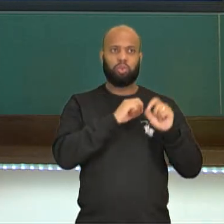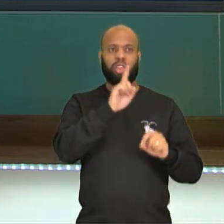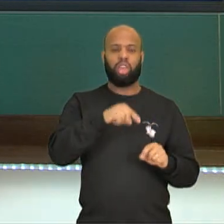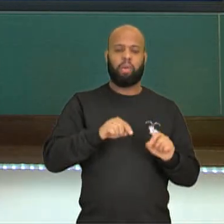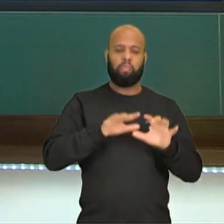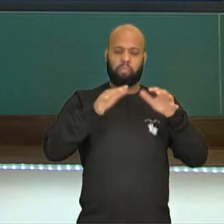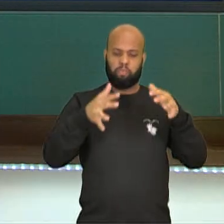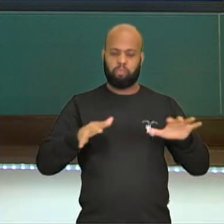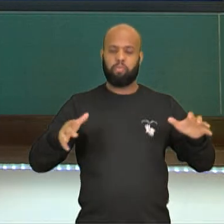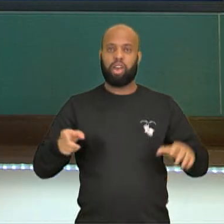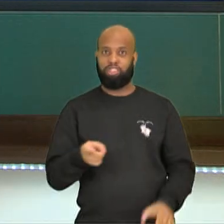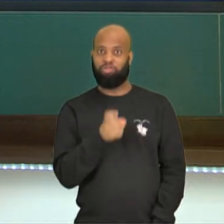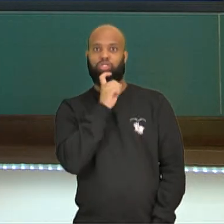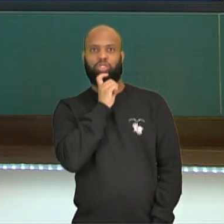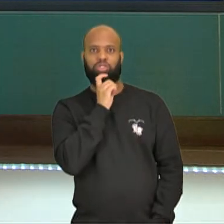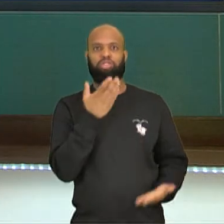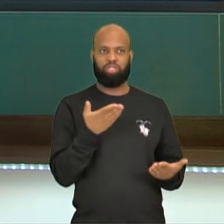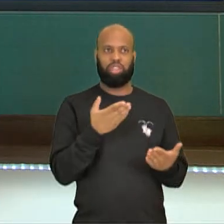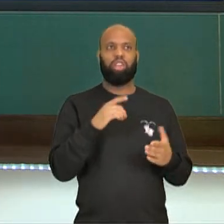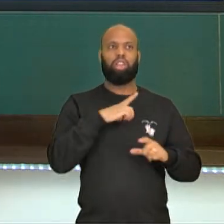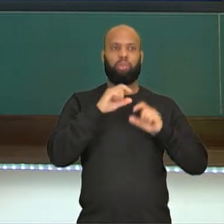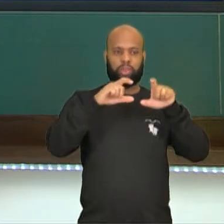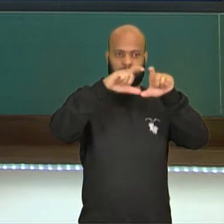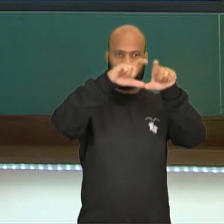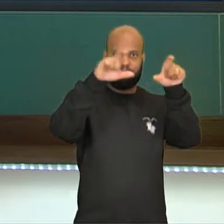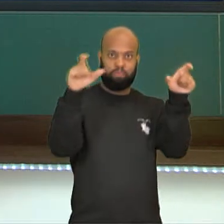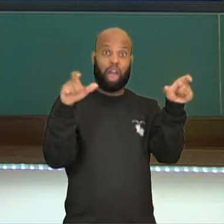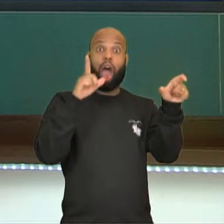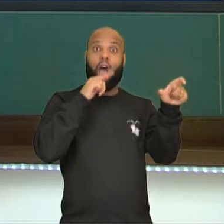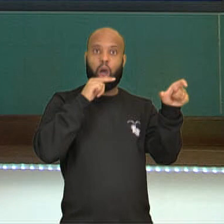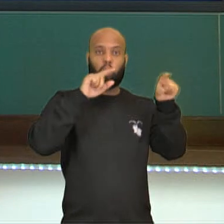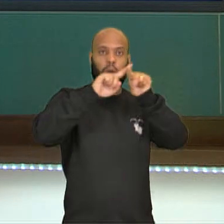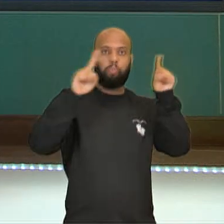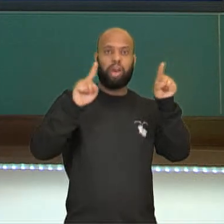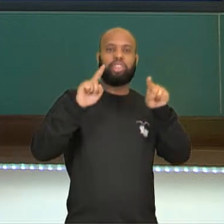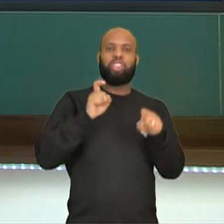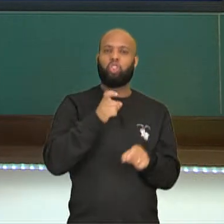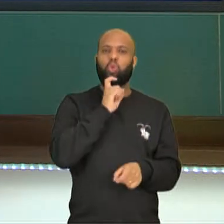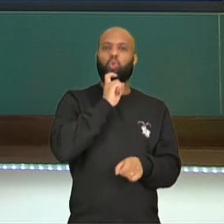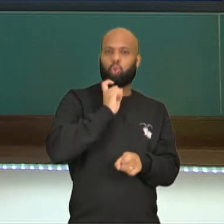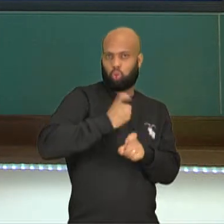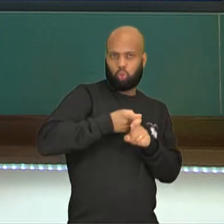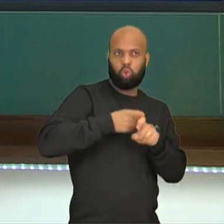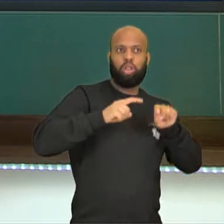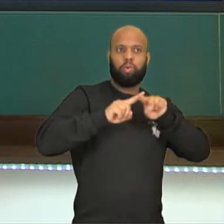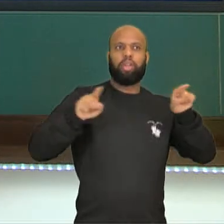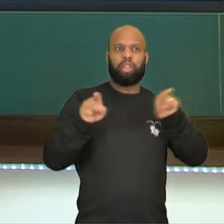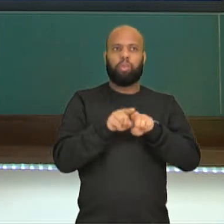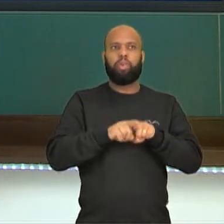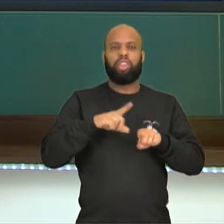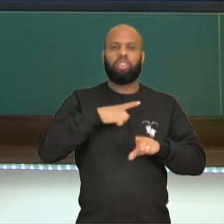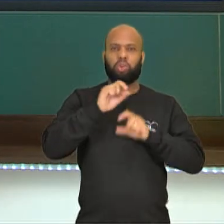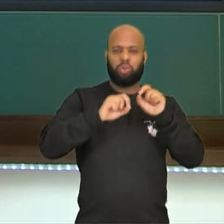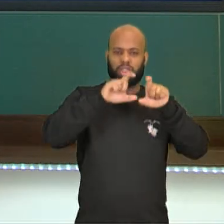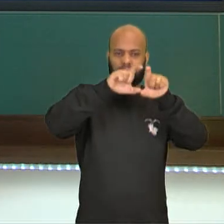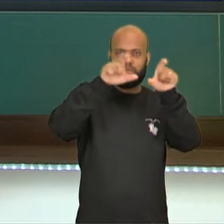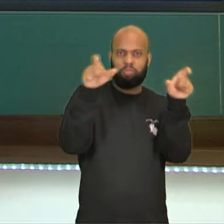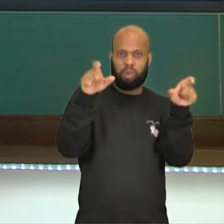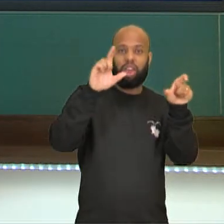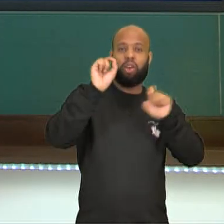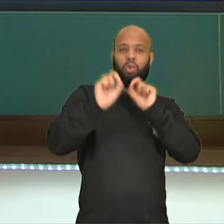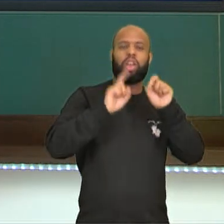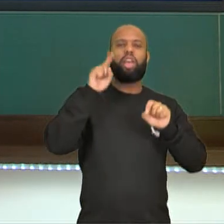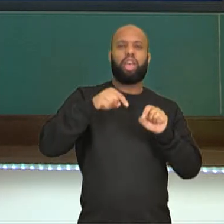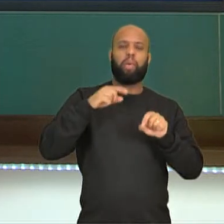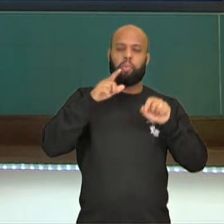e seria possível, né, se passar. A outra explicação por Estreito de Bering é que o próprio mar de Bering estaria mais baixo